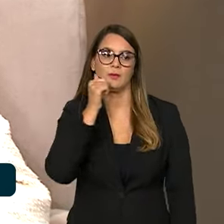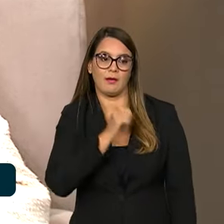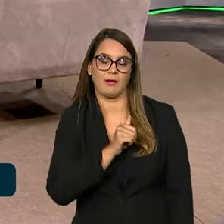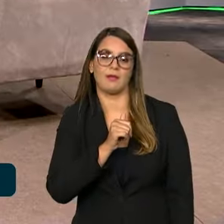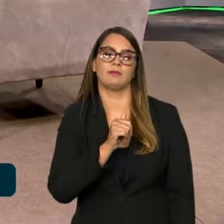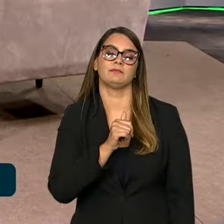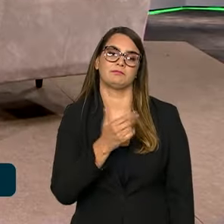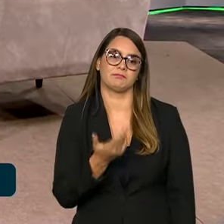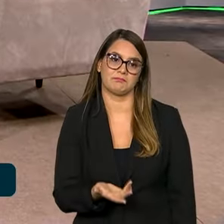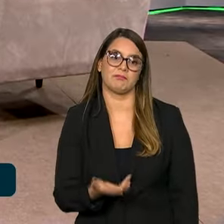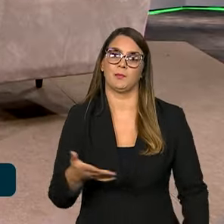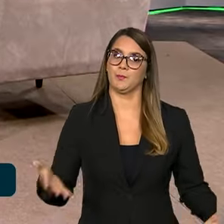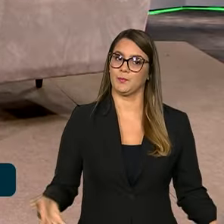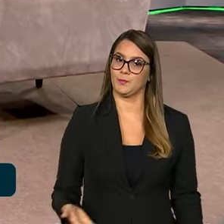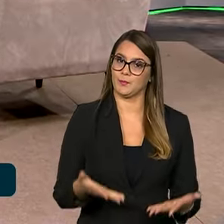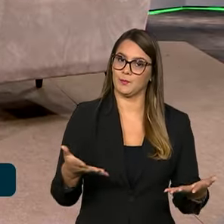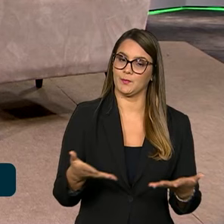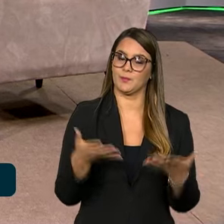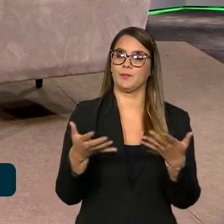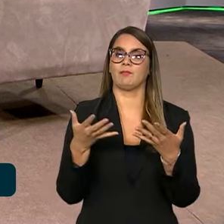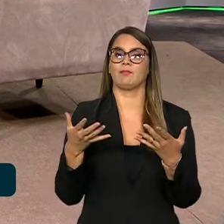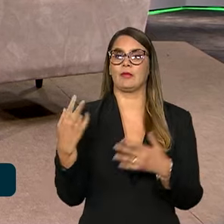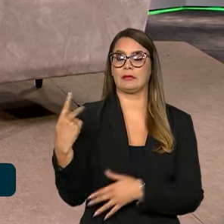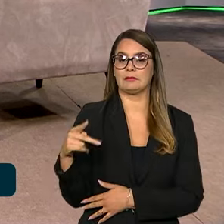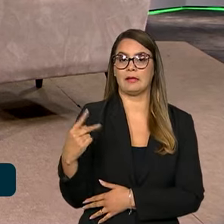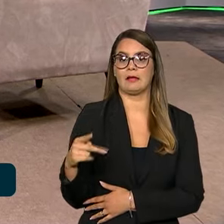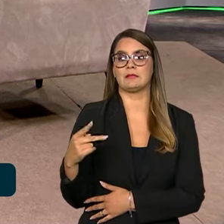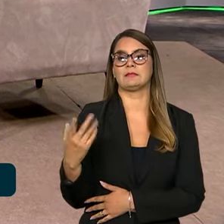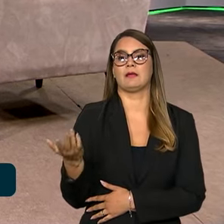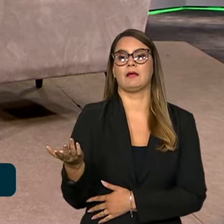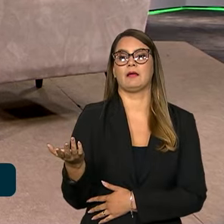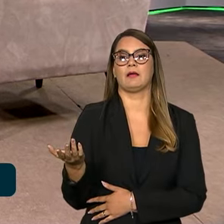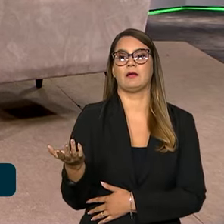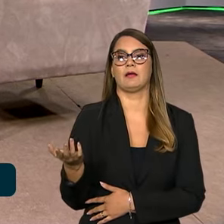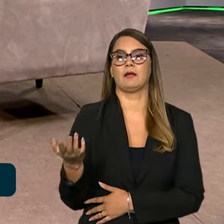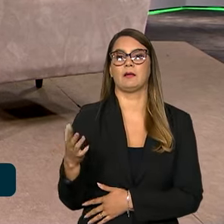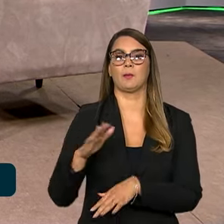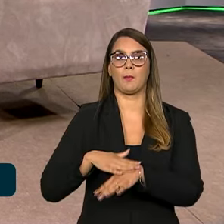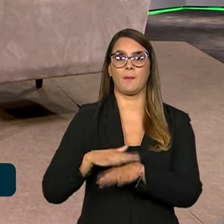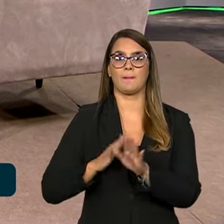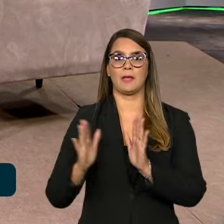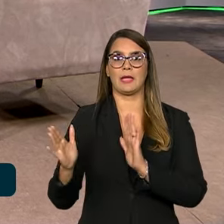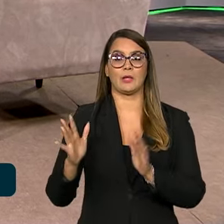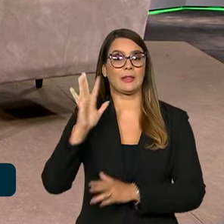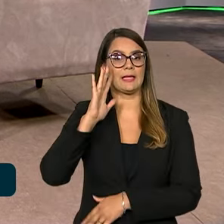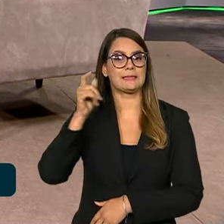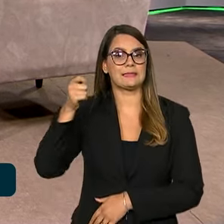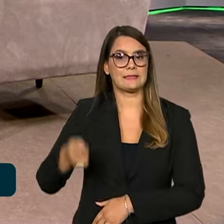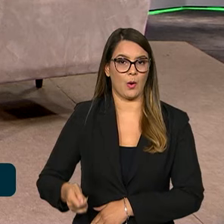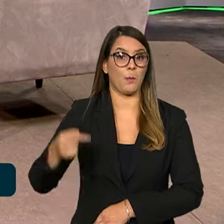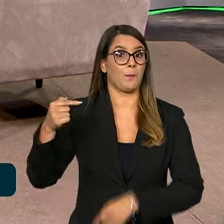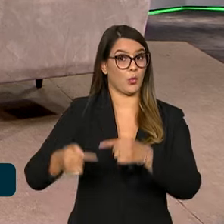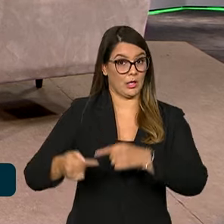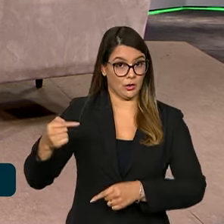eh o engajamento eh dessa dessa Instância de decisão política Isso